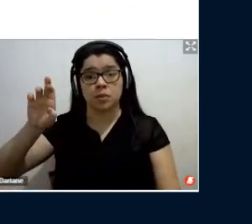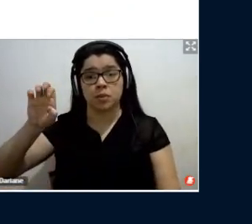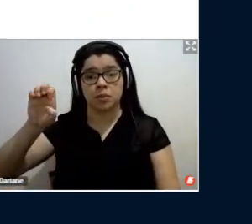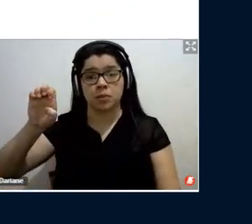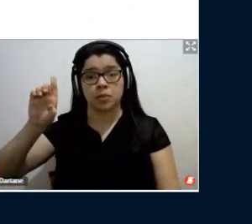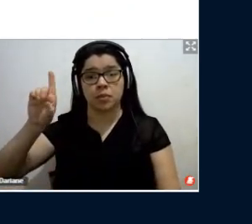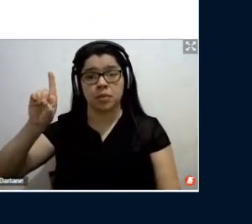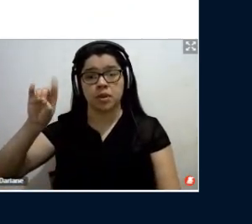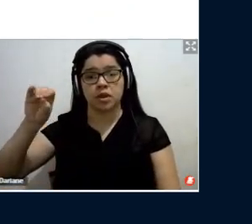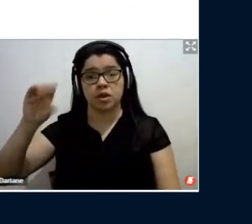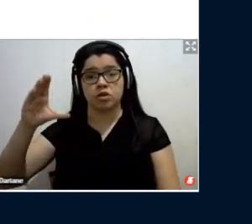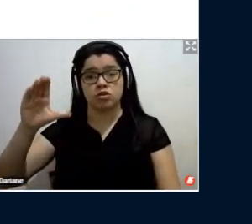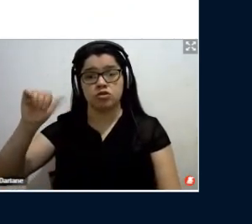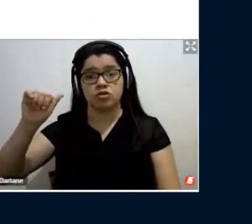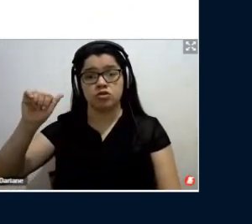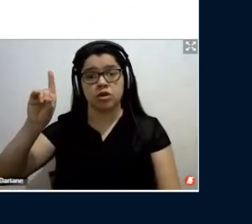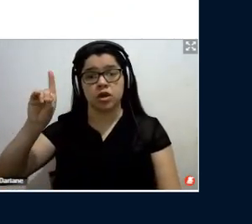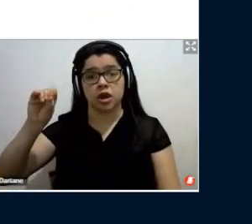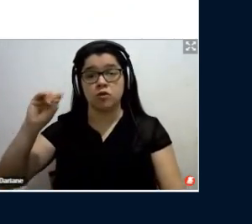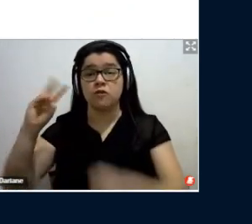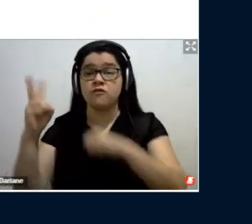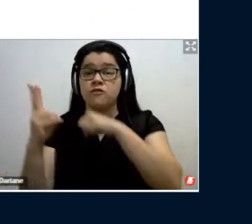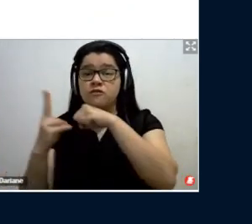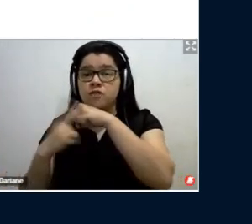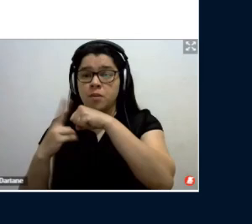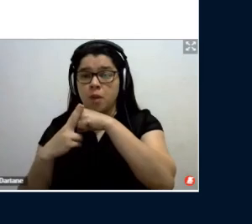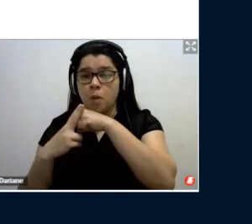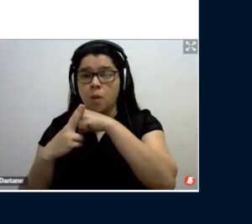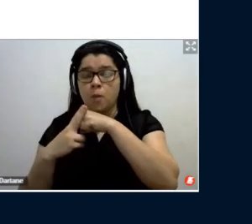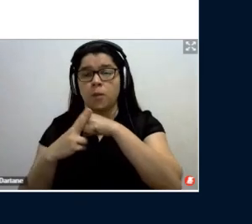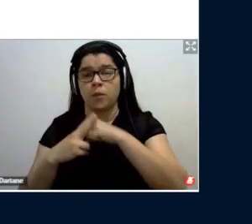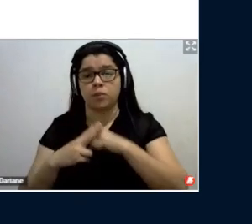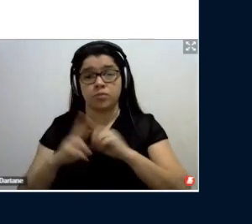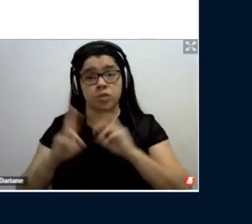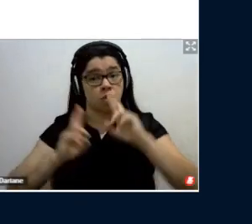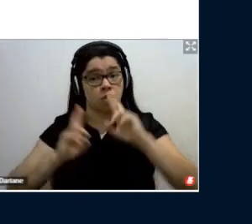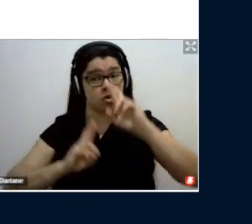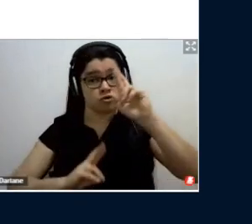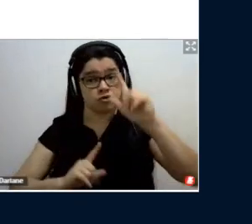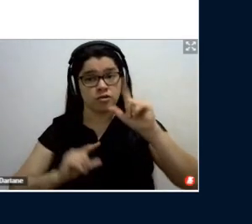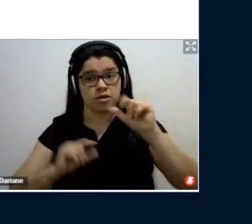passo a ter o predicado verbal. Jesus chorou.